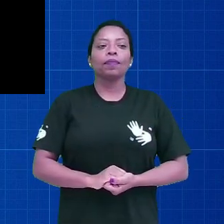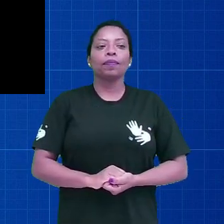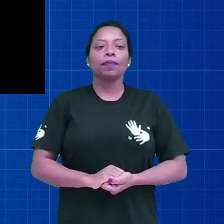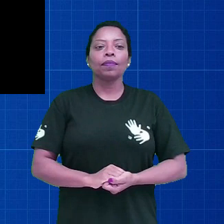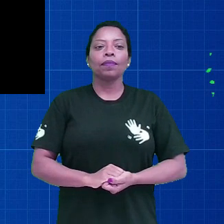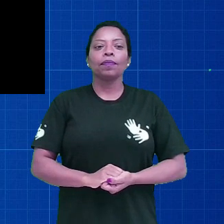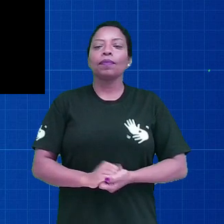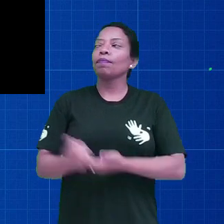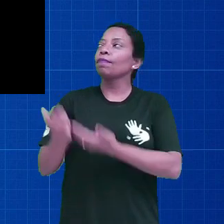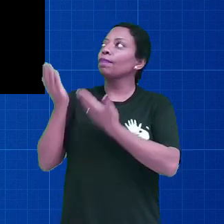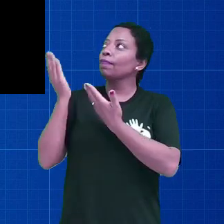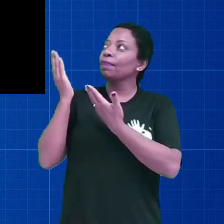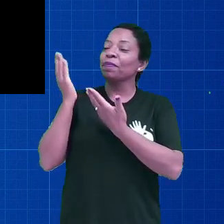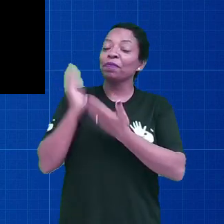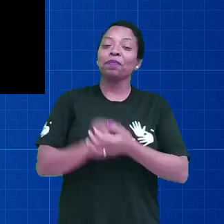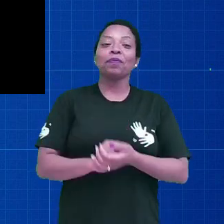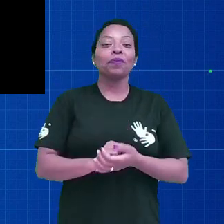Depois dessa parte